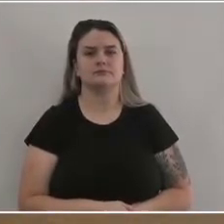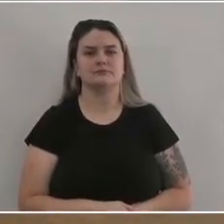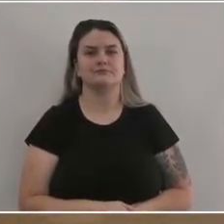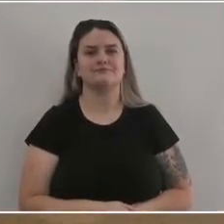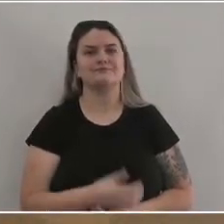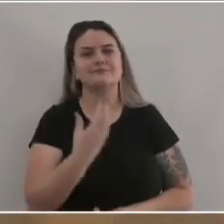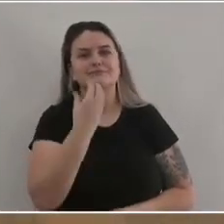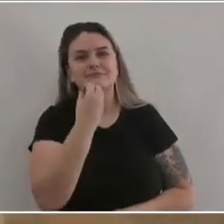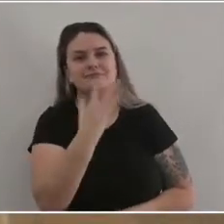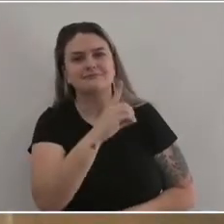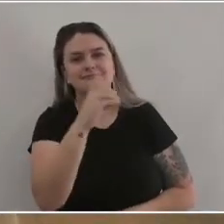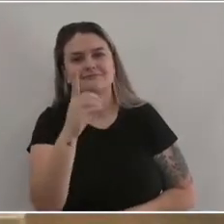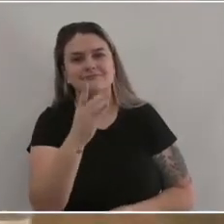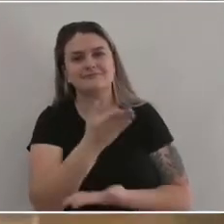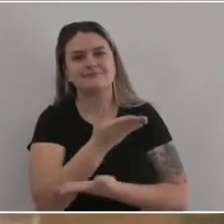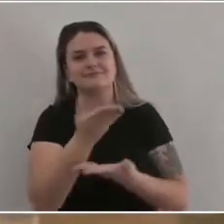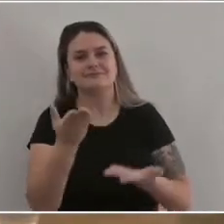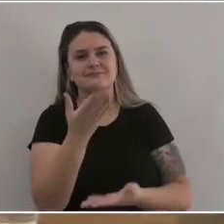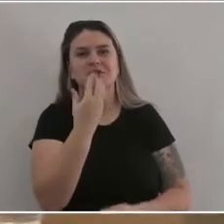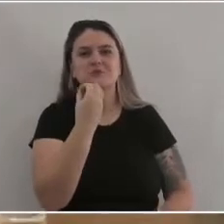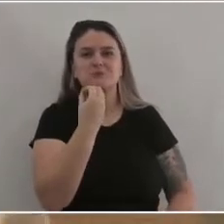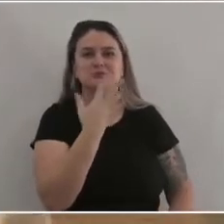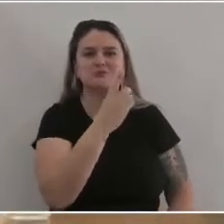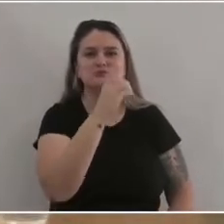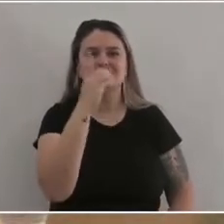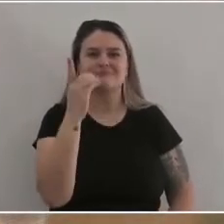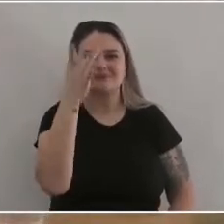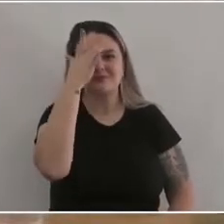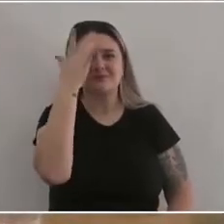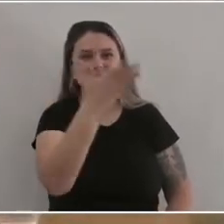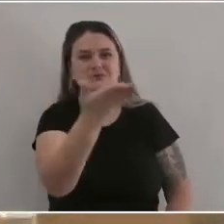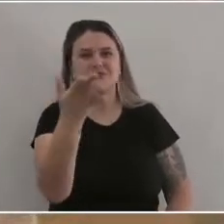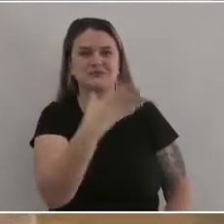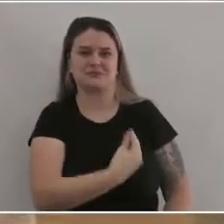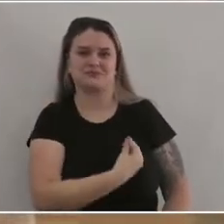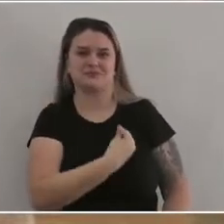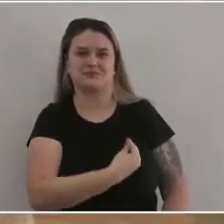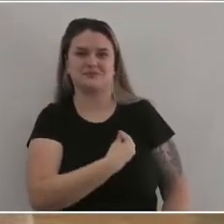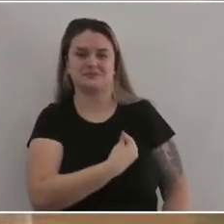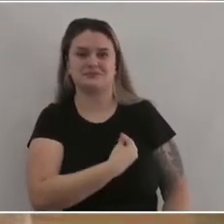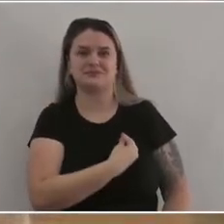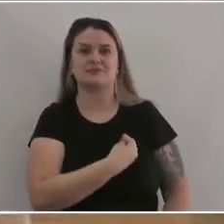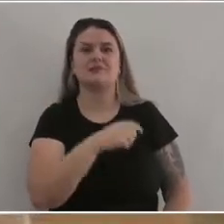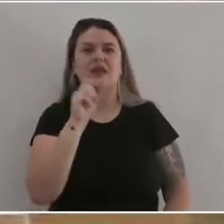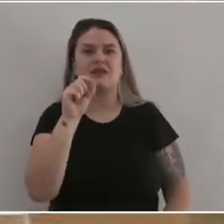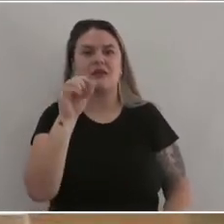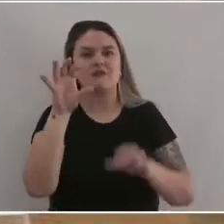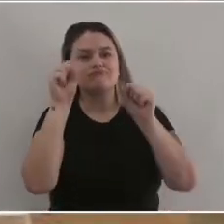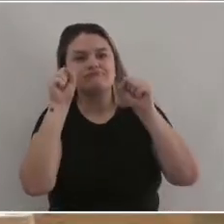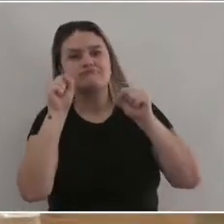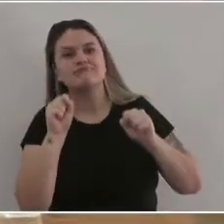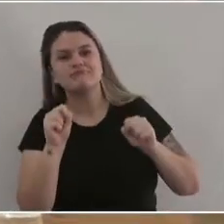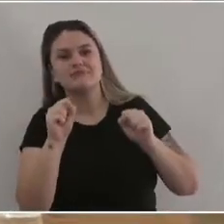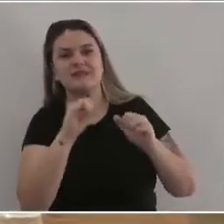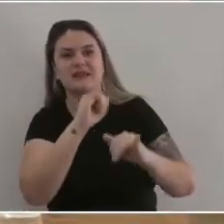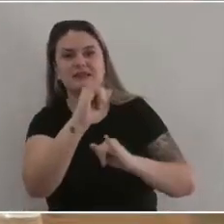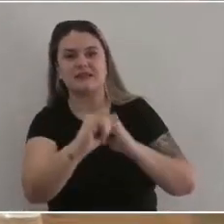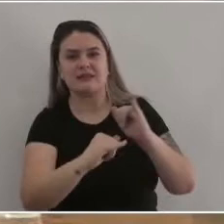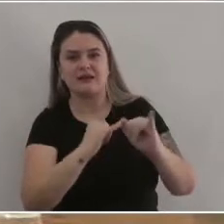Bom dia a todos, bom dia a todos que estão presentes, aos que estão acompanhando via